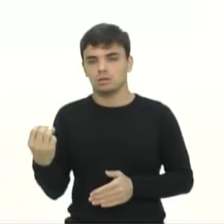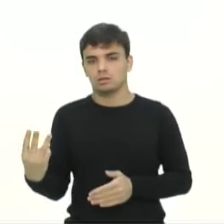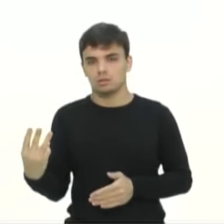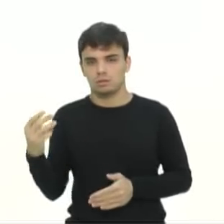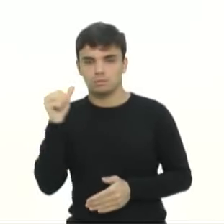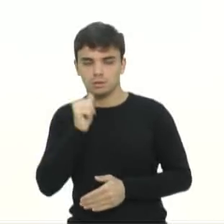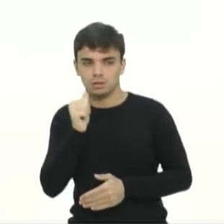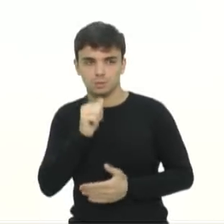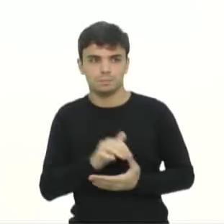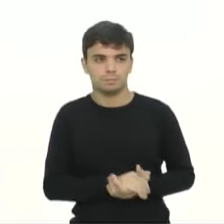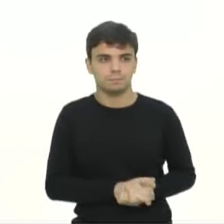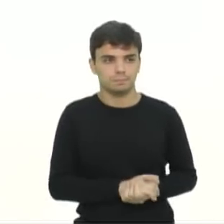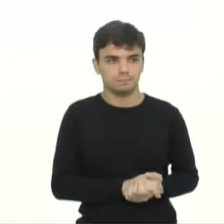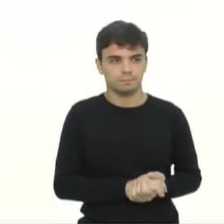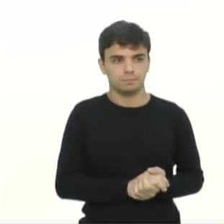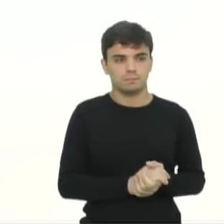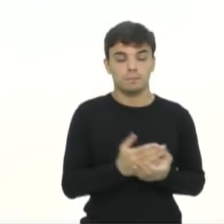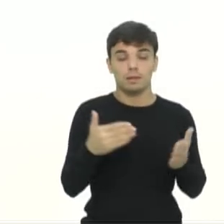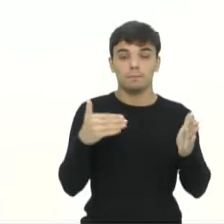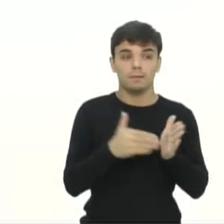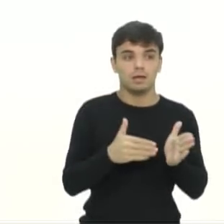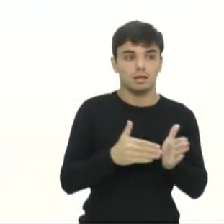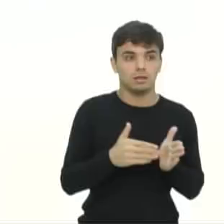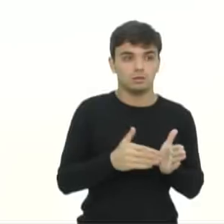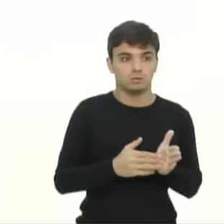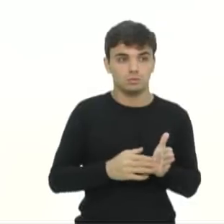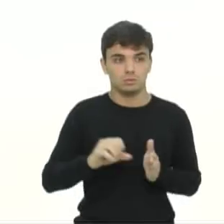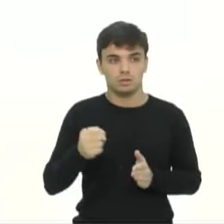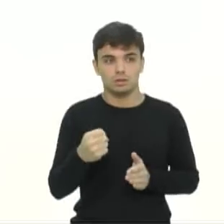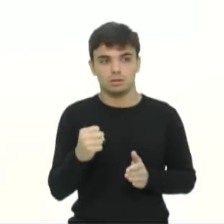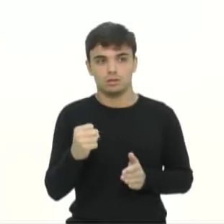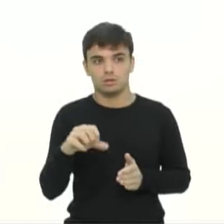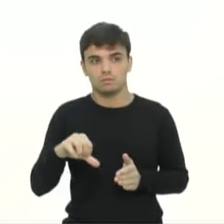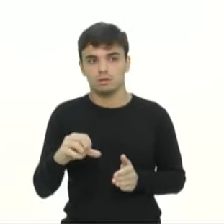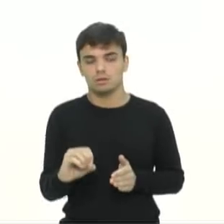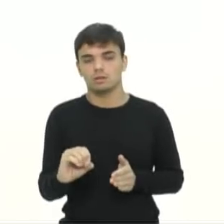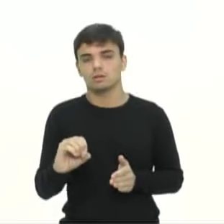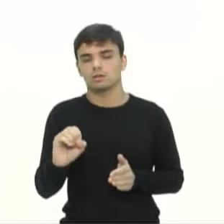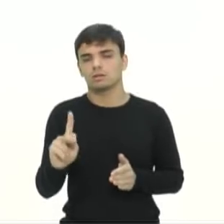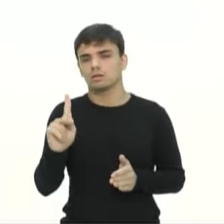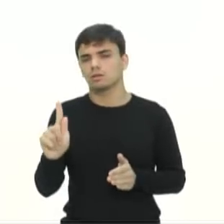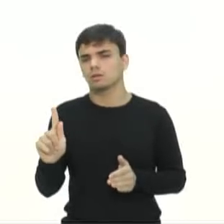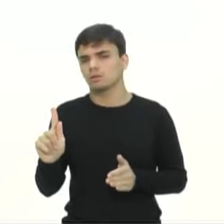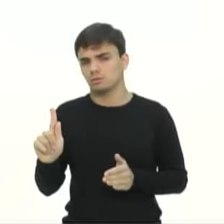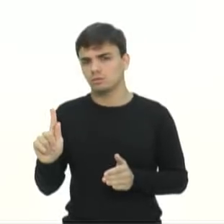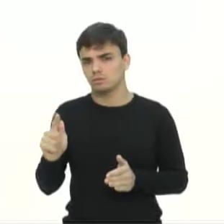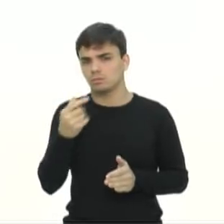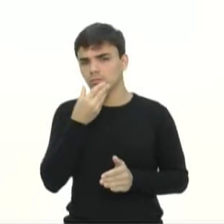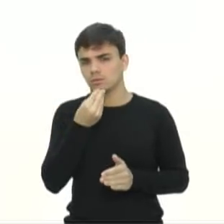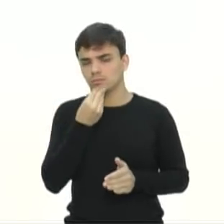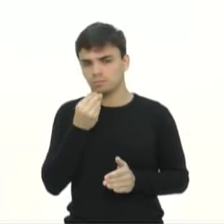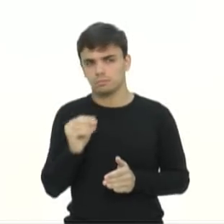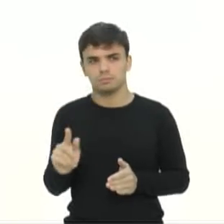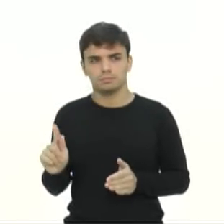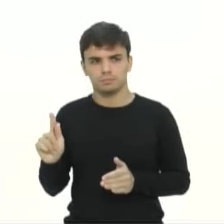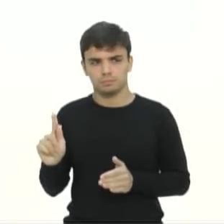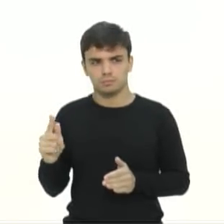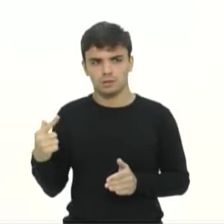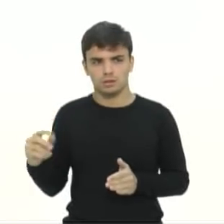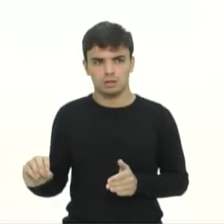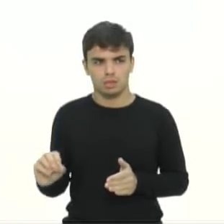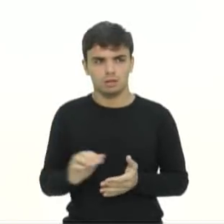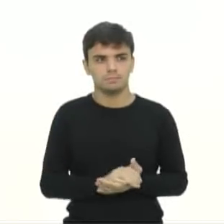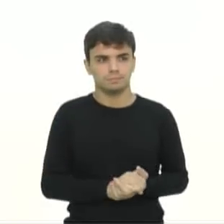90 quilos no masculino, até 70 quilos no feminino. Meio pesado até 100 quilos no masculino,